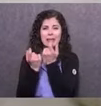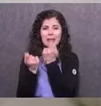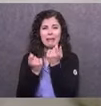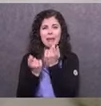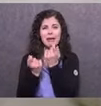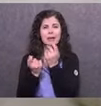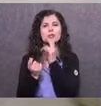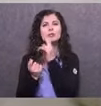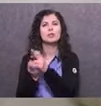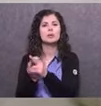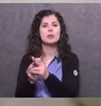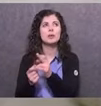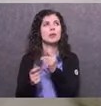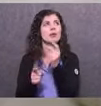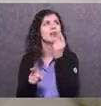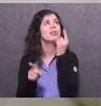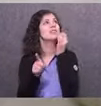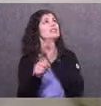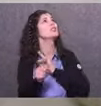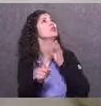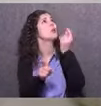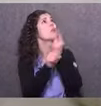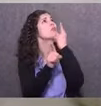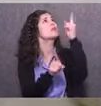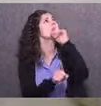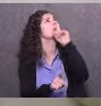que te calaste, Senhor?